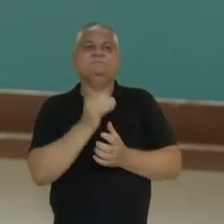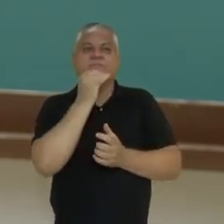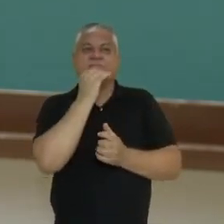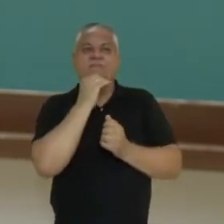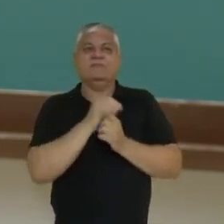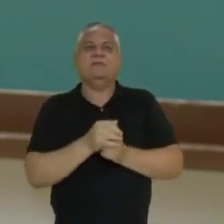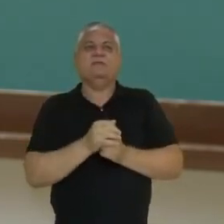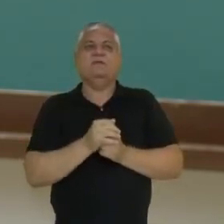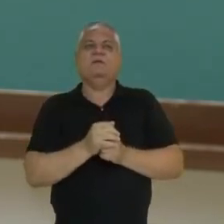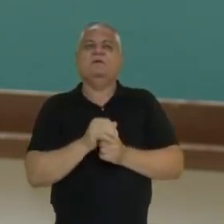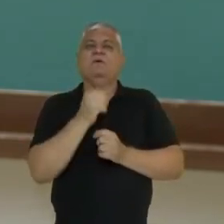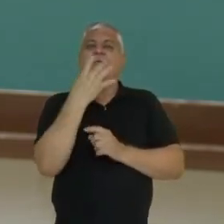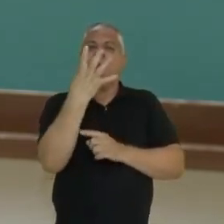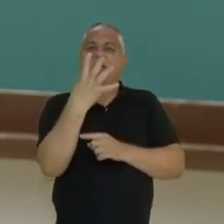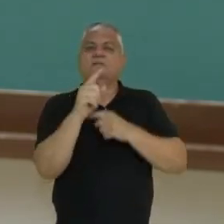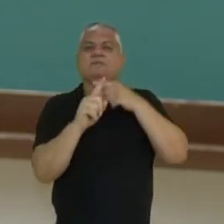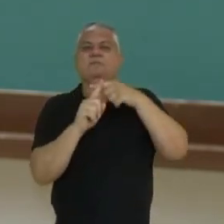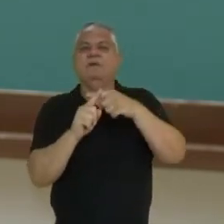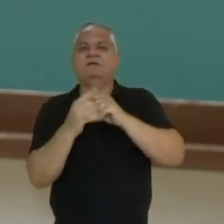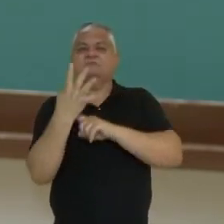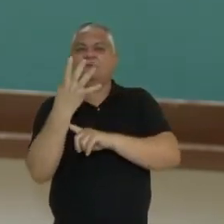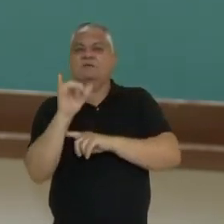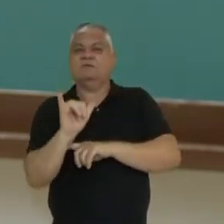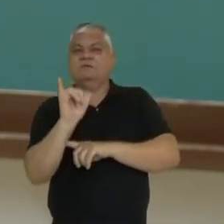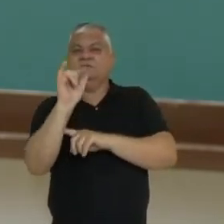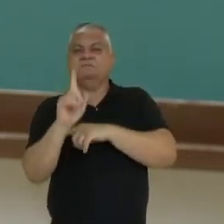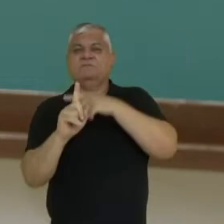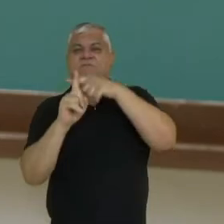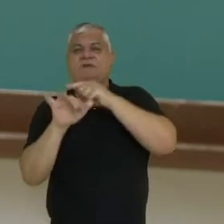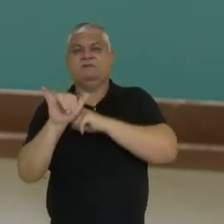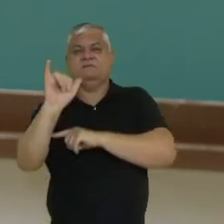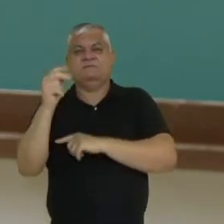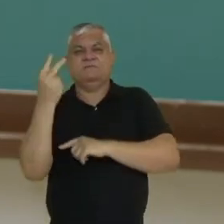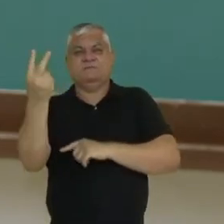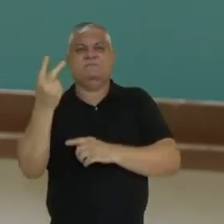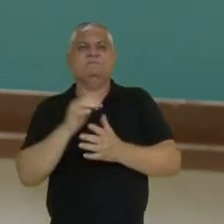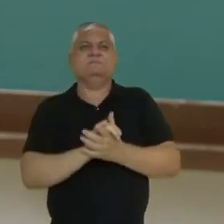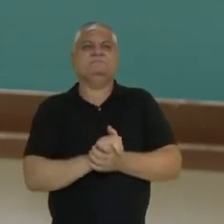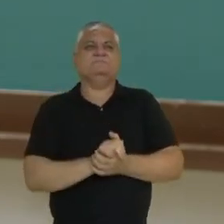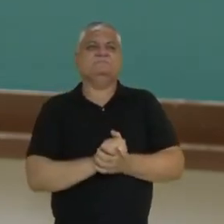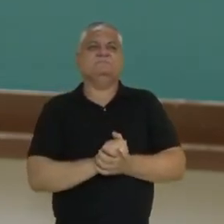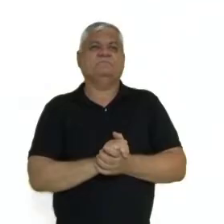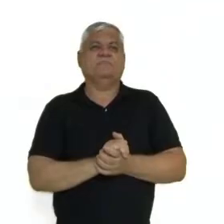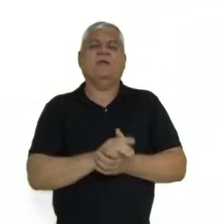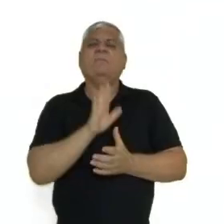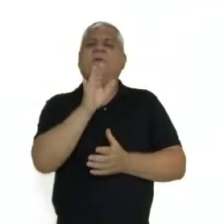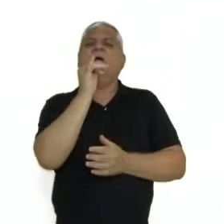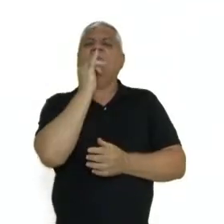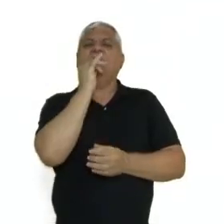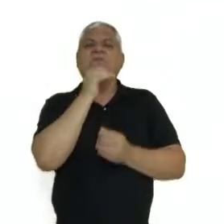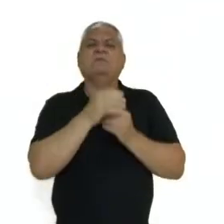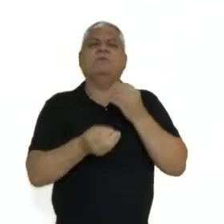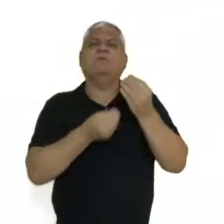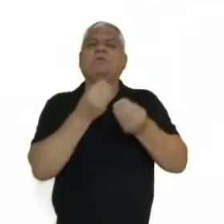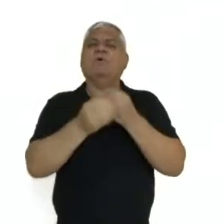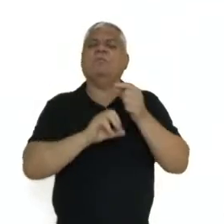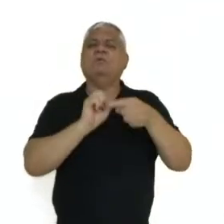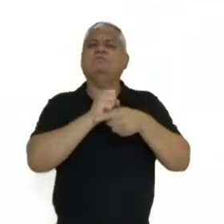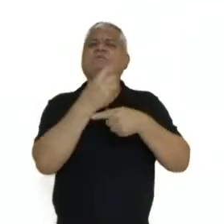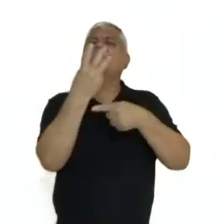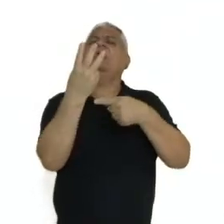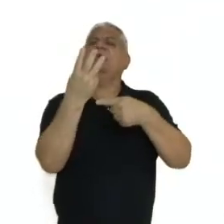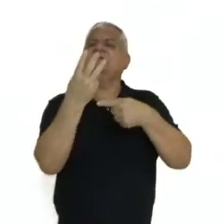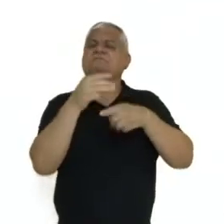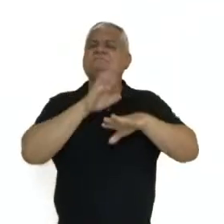chegando em 4 + 4y + y ao quadrado mas se quando eu tenho binômios elevados a